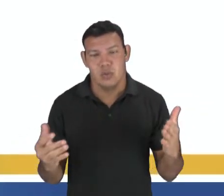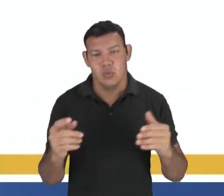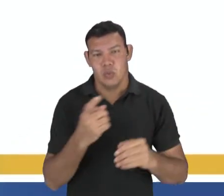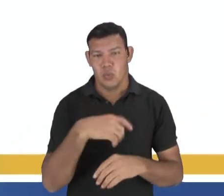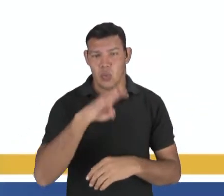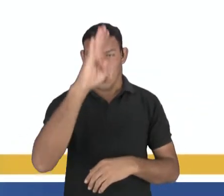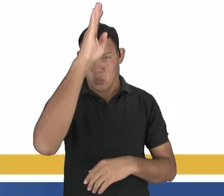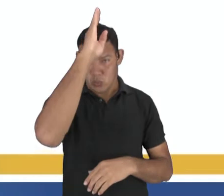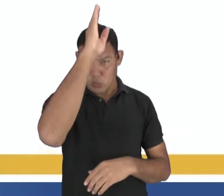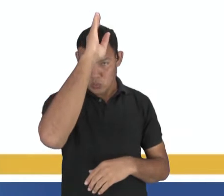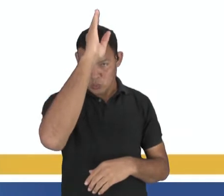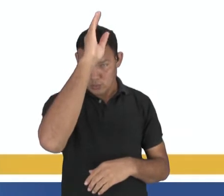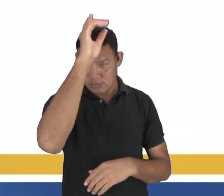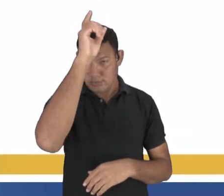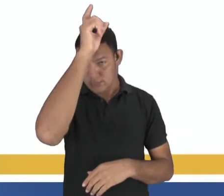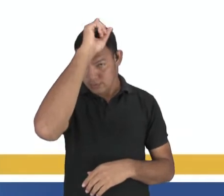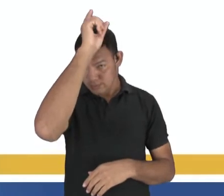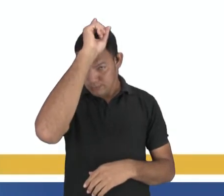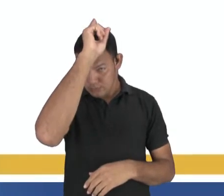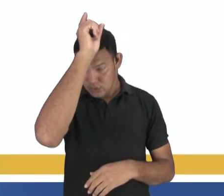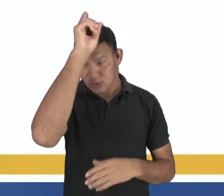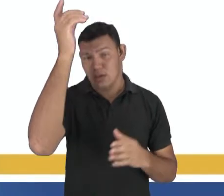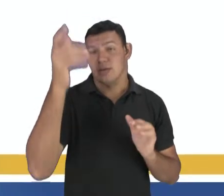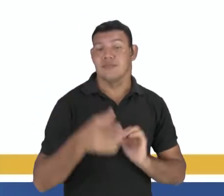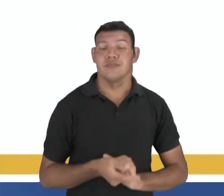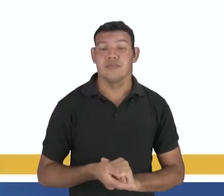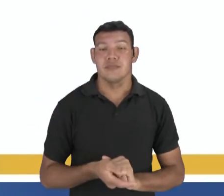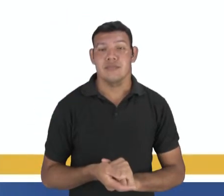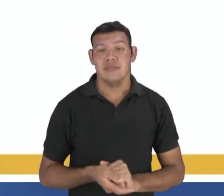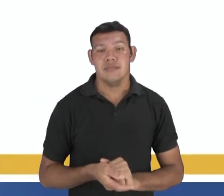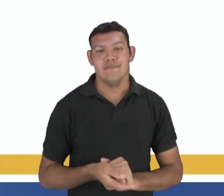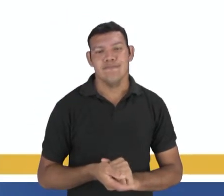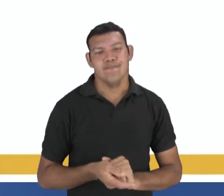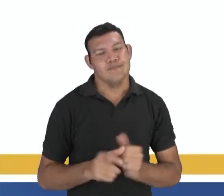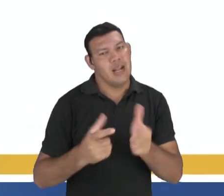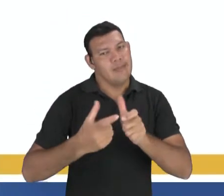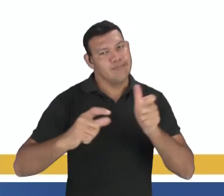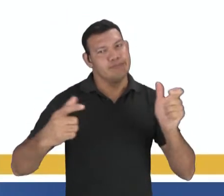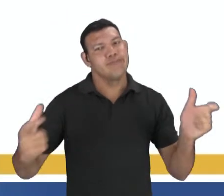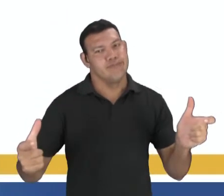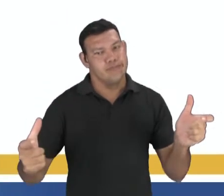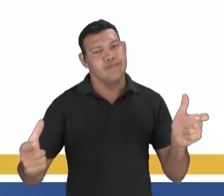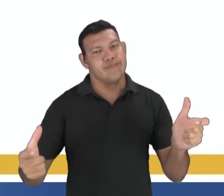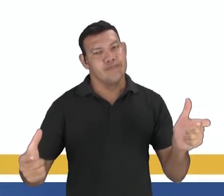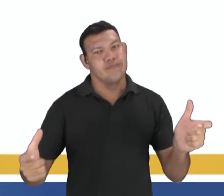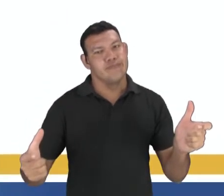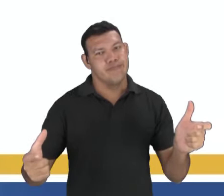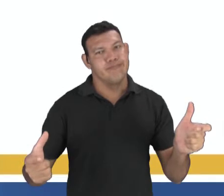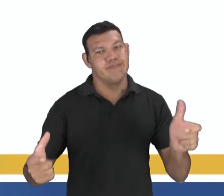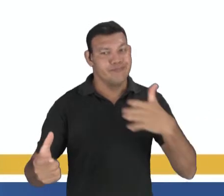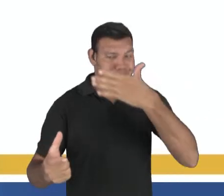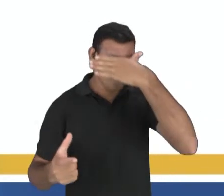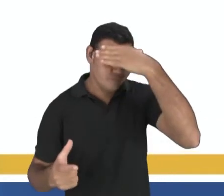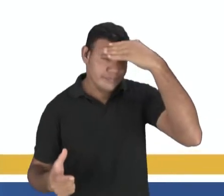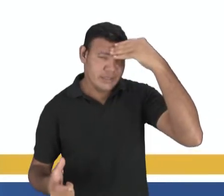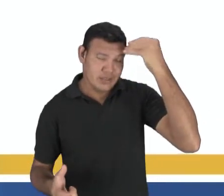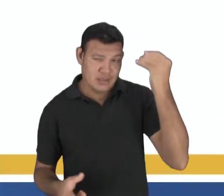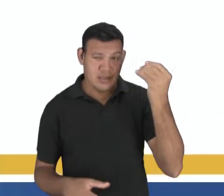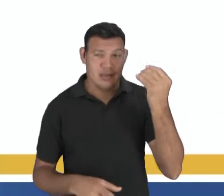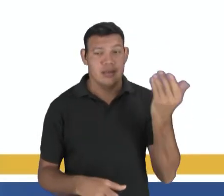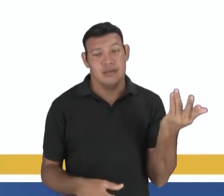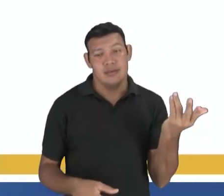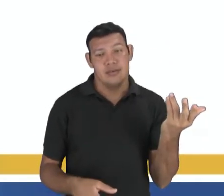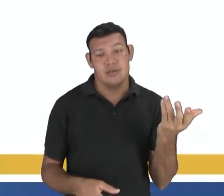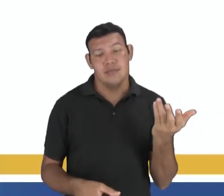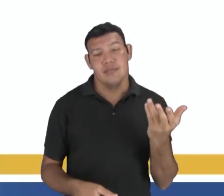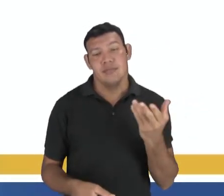vida adulta, que já já vocês estarão nessa fase, a maioria já esqueceu o gosto por esse hábito